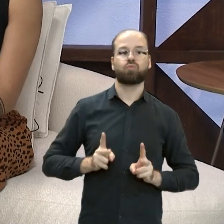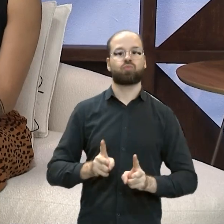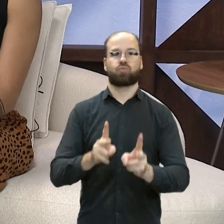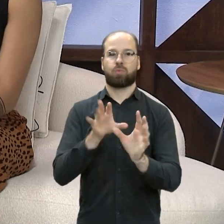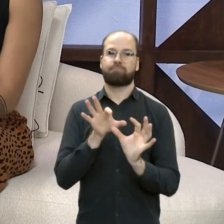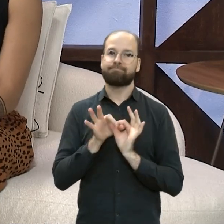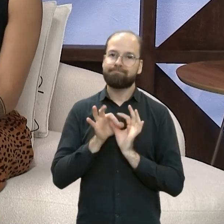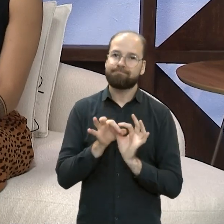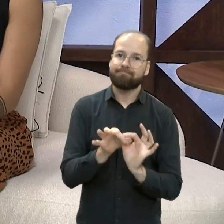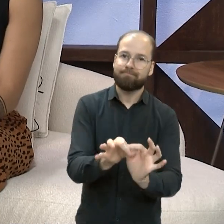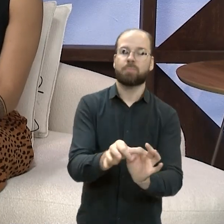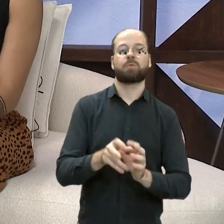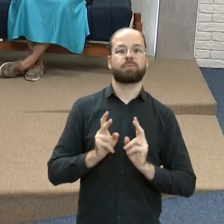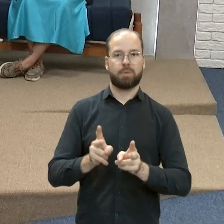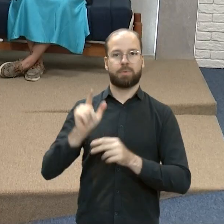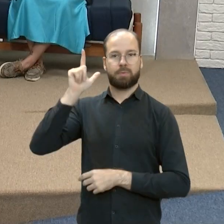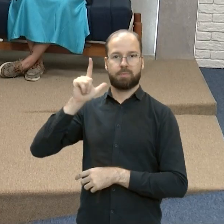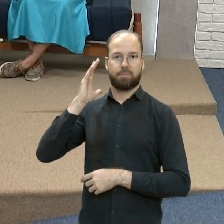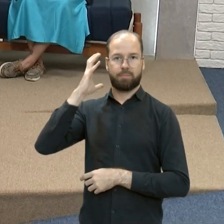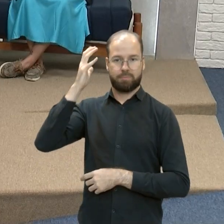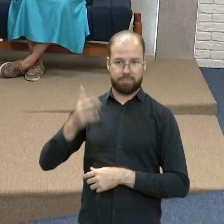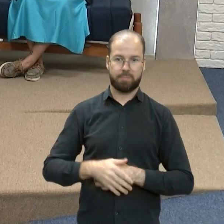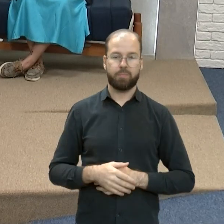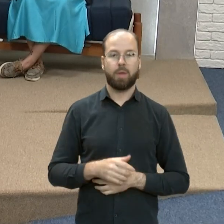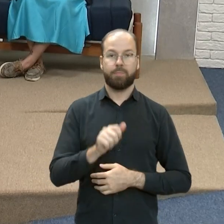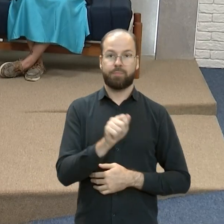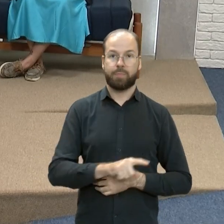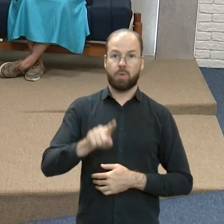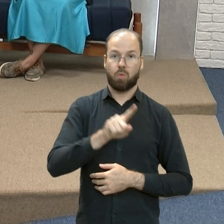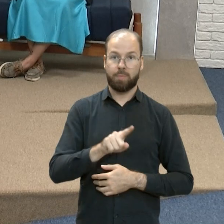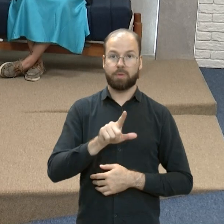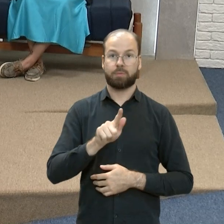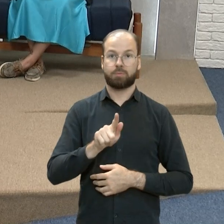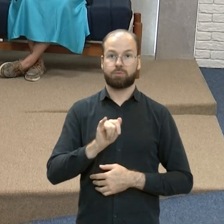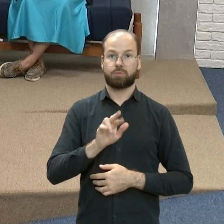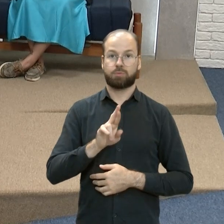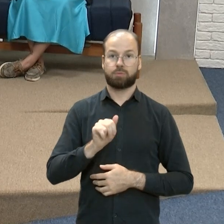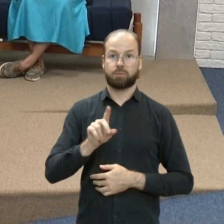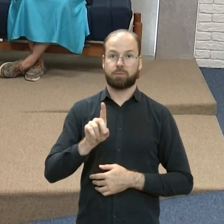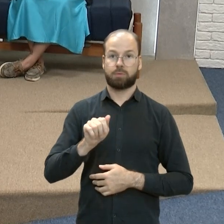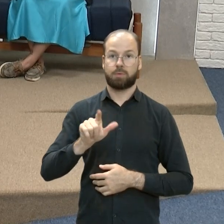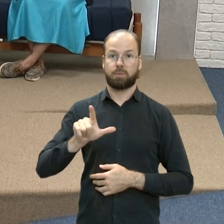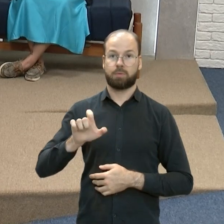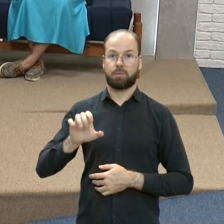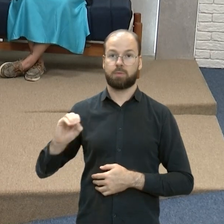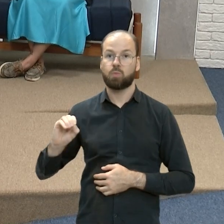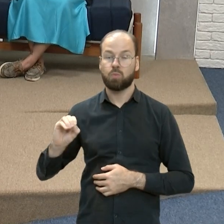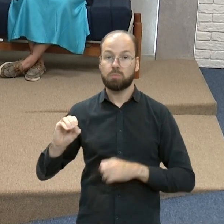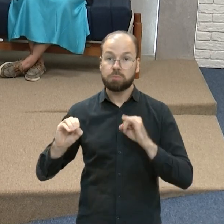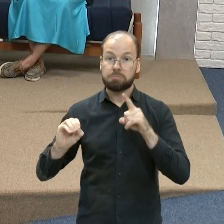ela precisa trazer ela para cá. Então seria @GiraDaléo no Instagram, então se você tiver